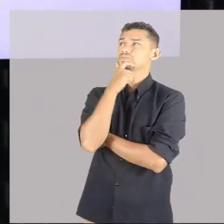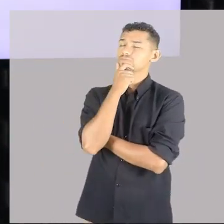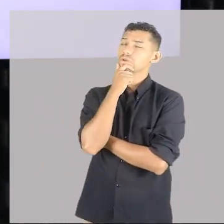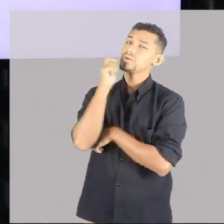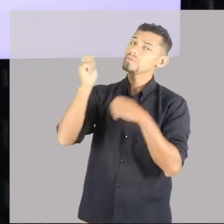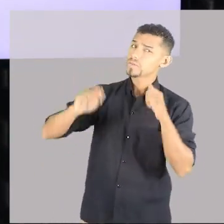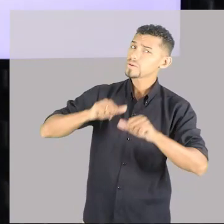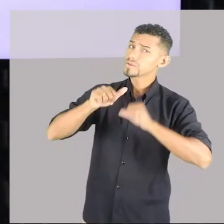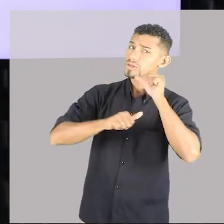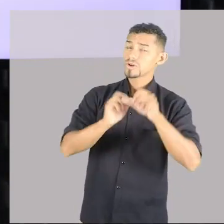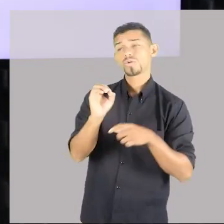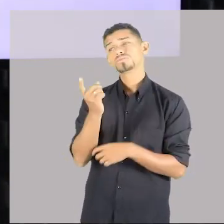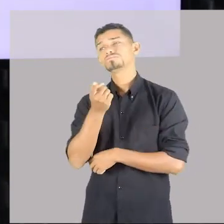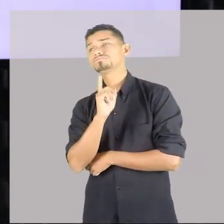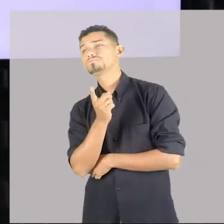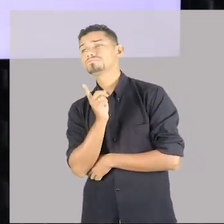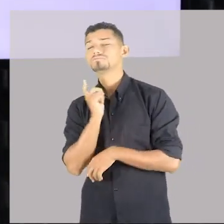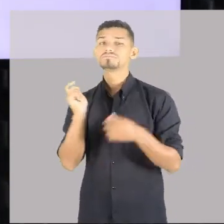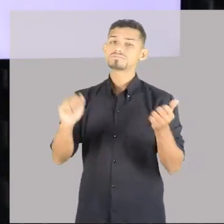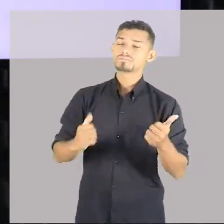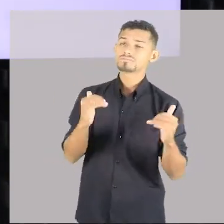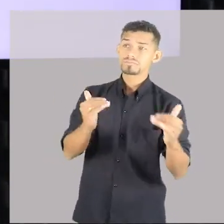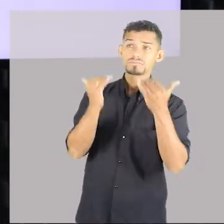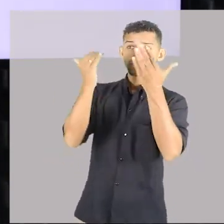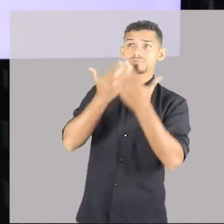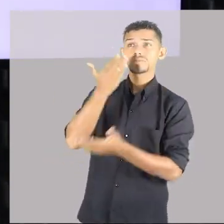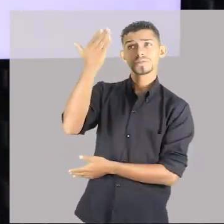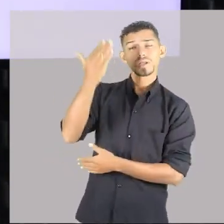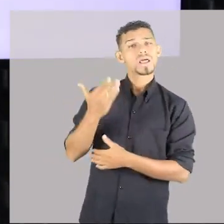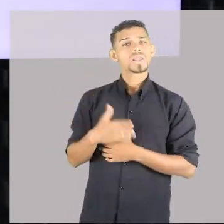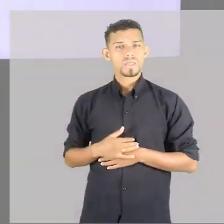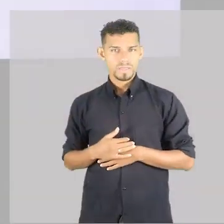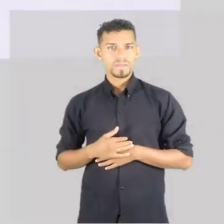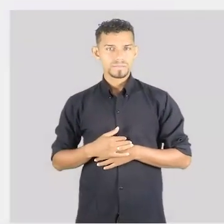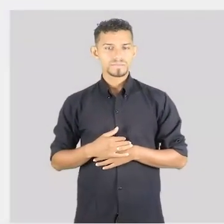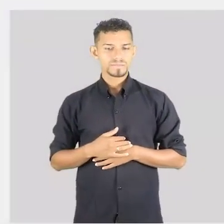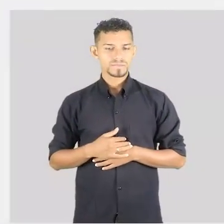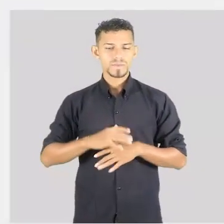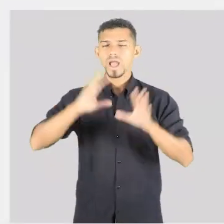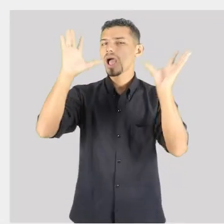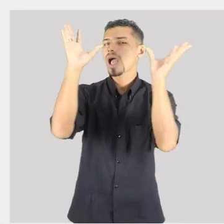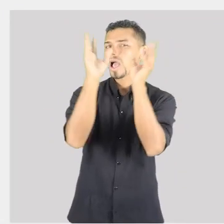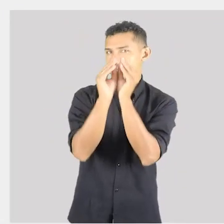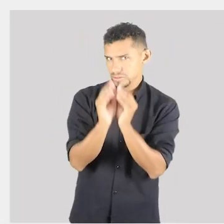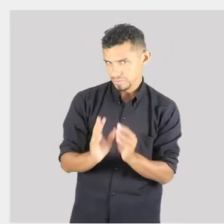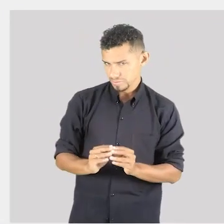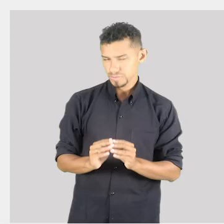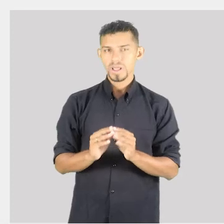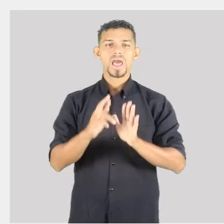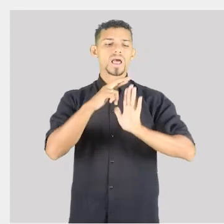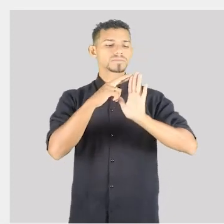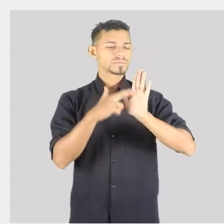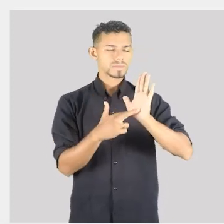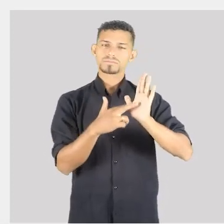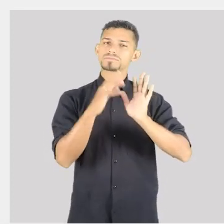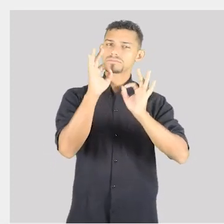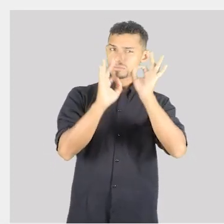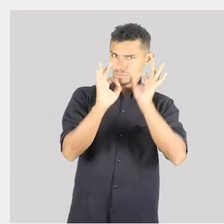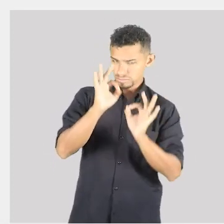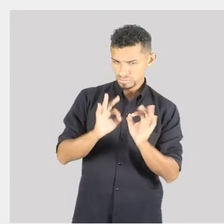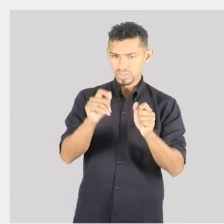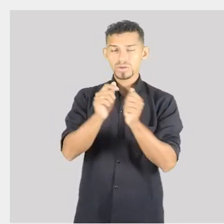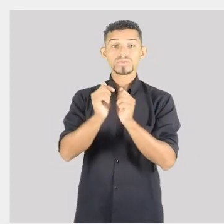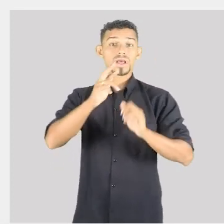sua decisão ou pode remeter à autoridade superior. Resumindo, nós temos as seguintes regras quanto